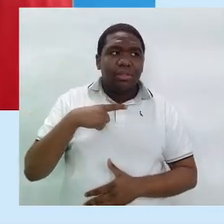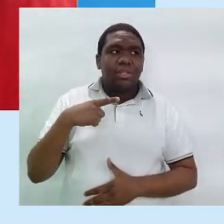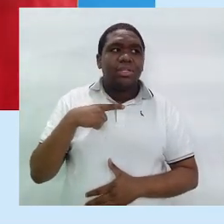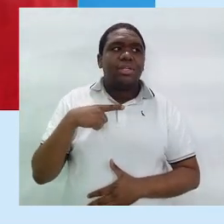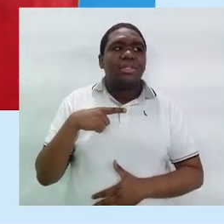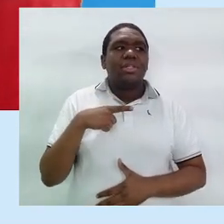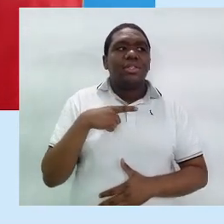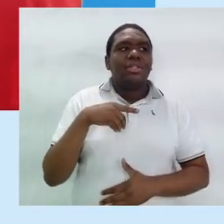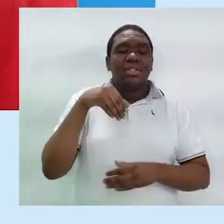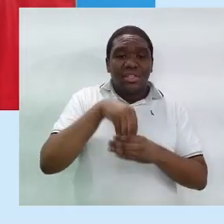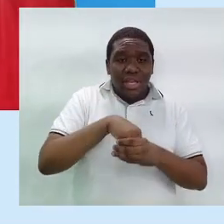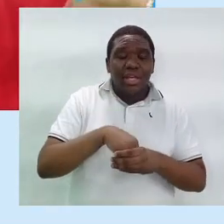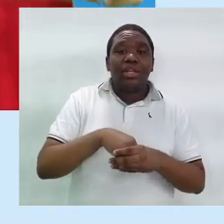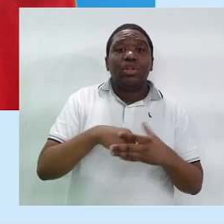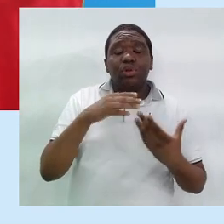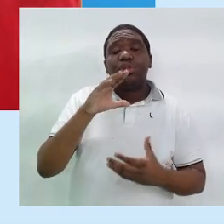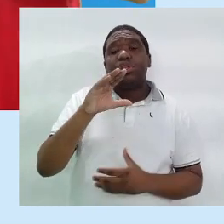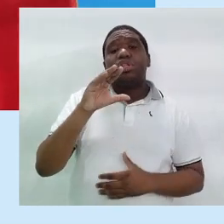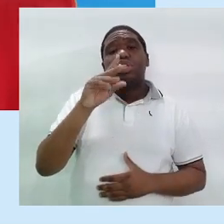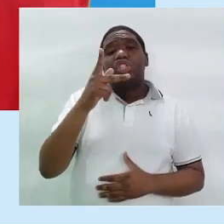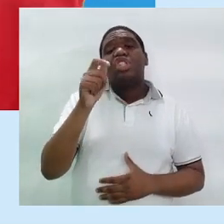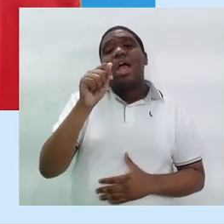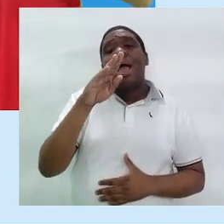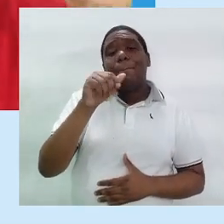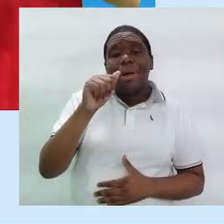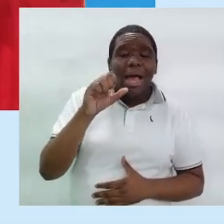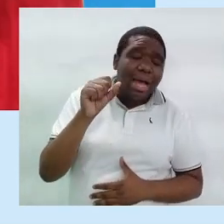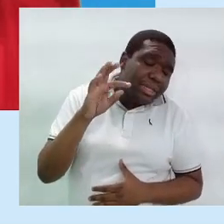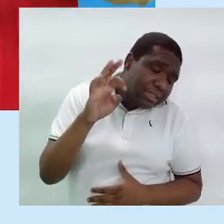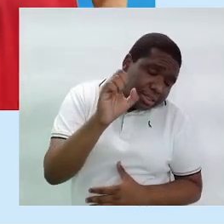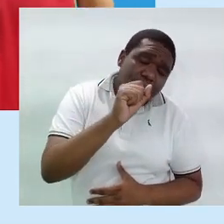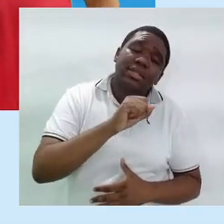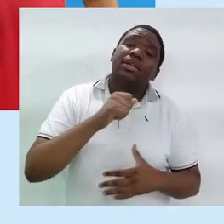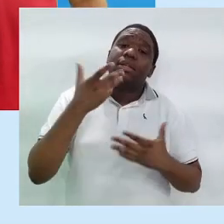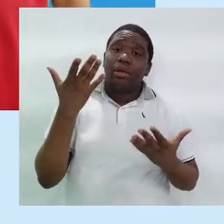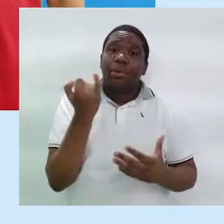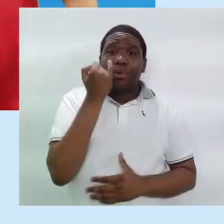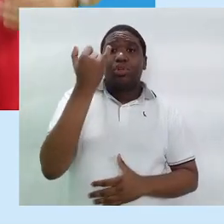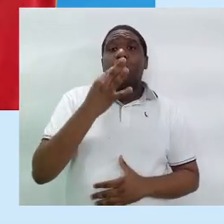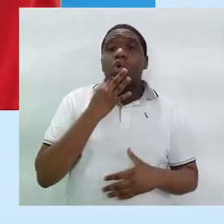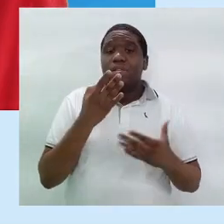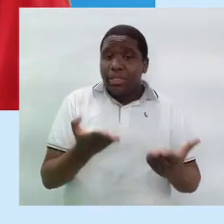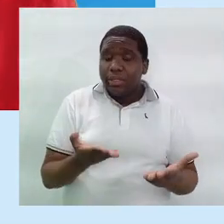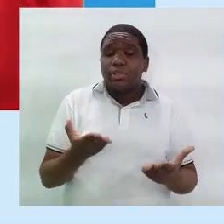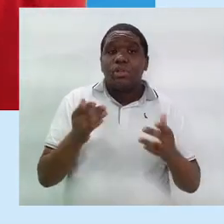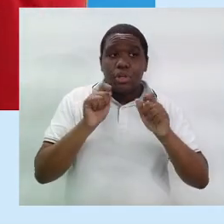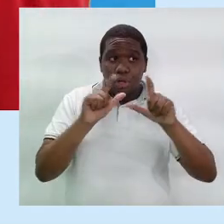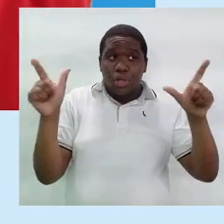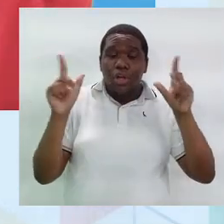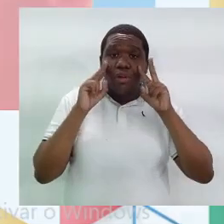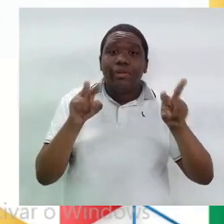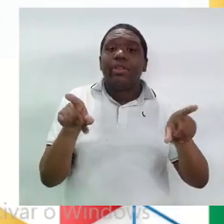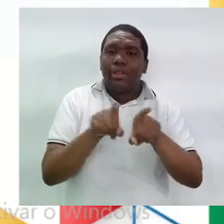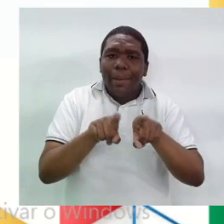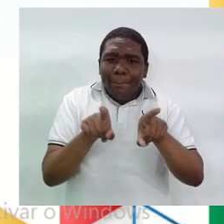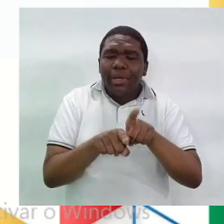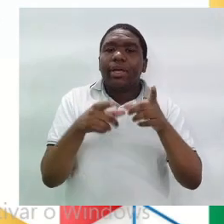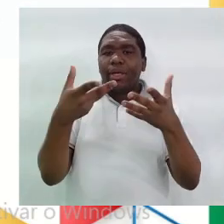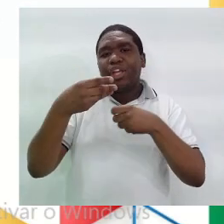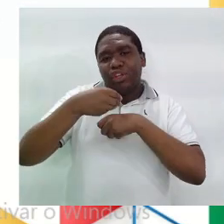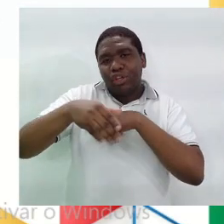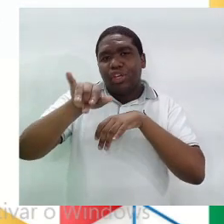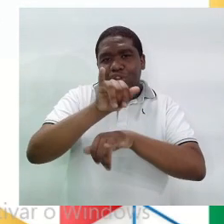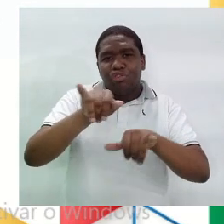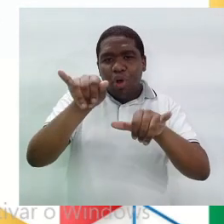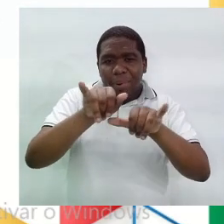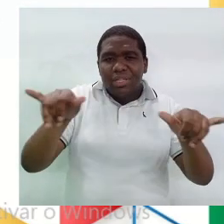nos solstícios, nos shabats, certo? Então é importante conhecer isso aqui. Na tela temos também essa